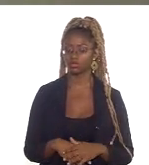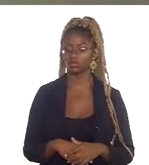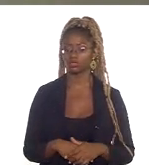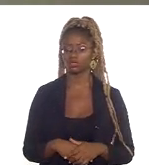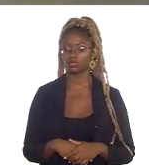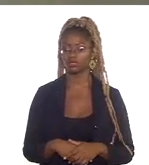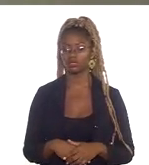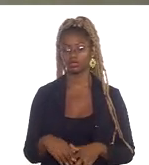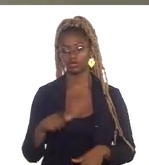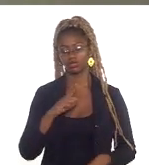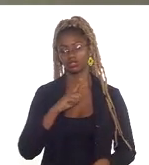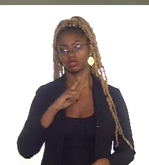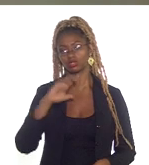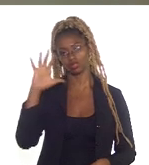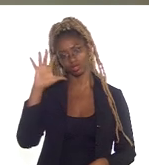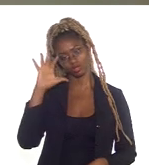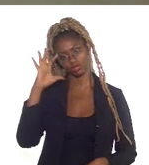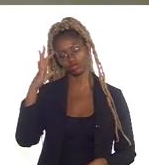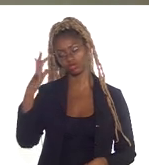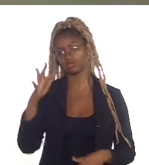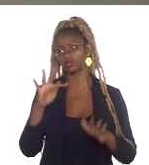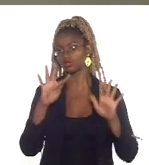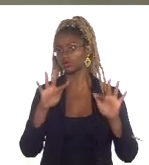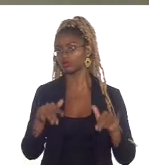ter a solução final